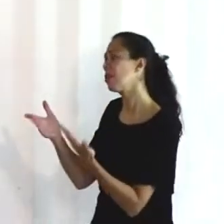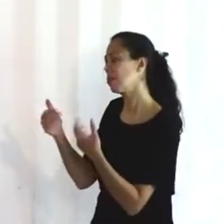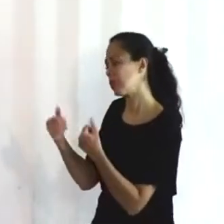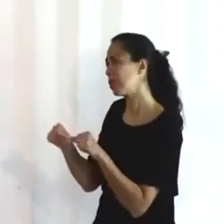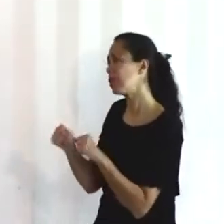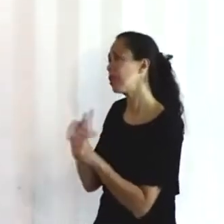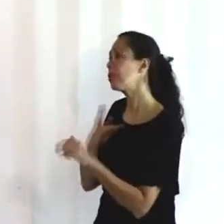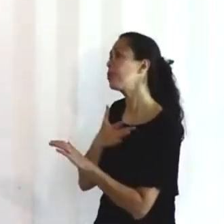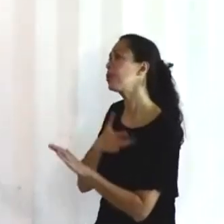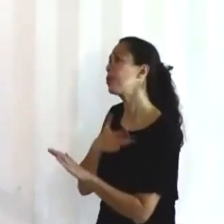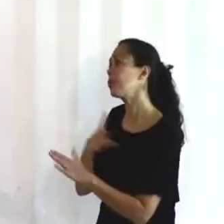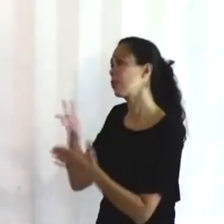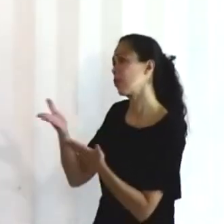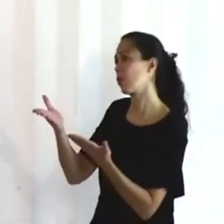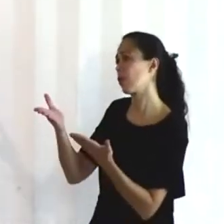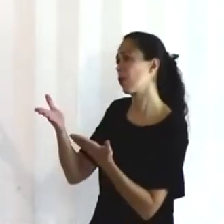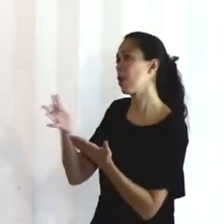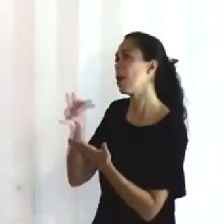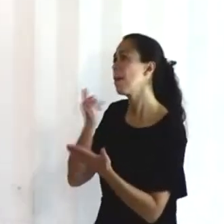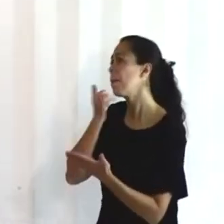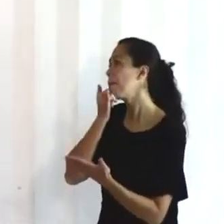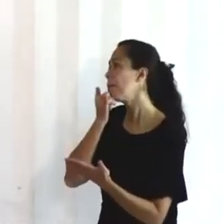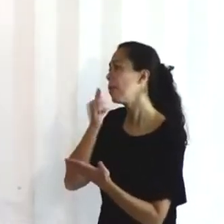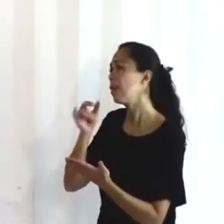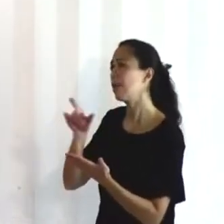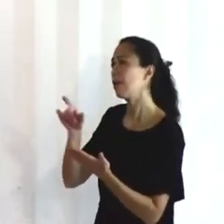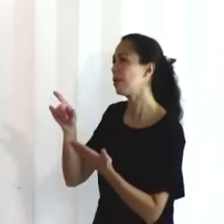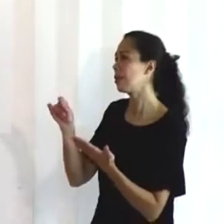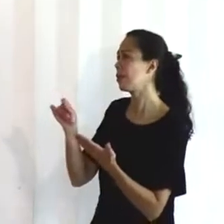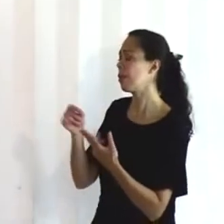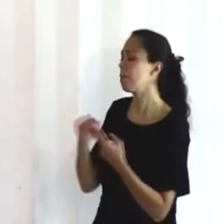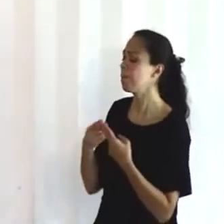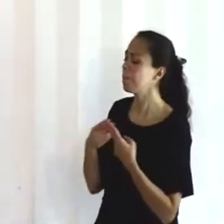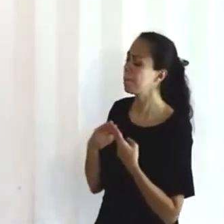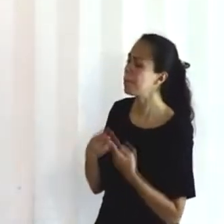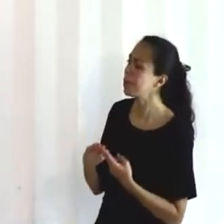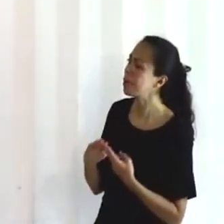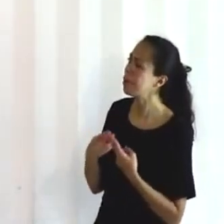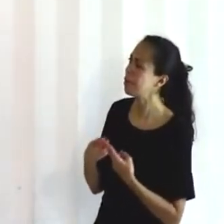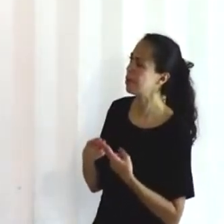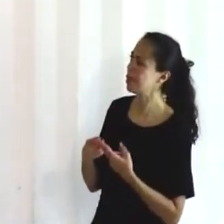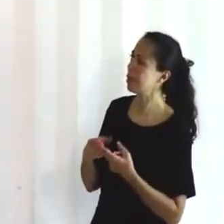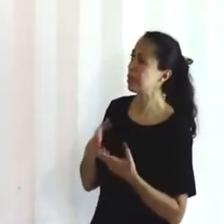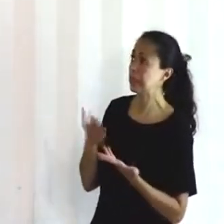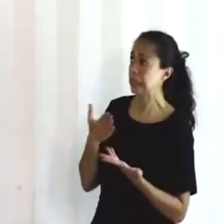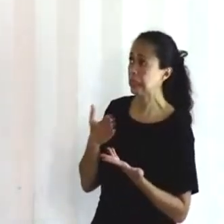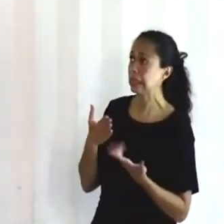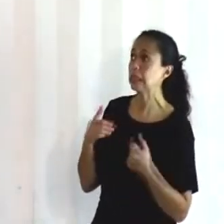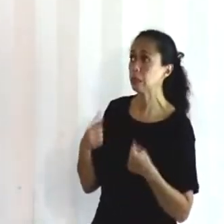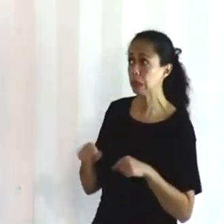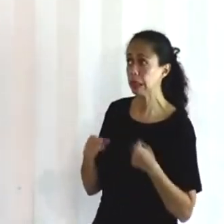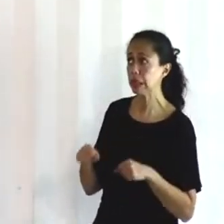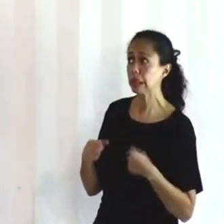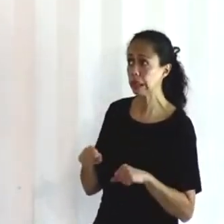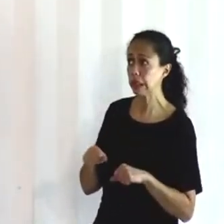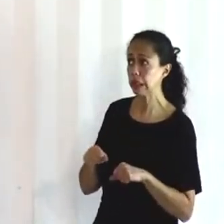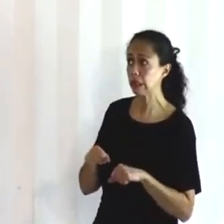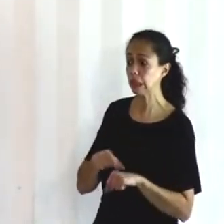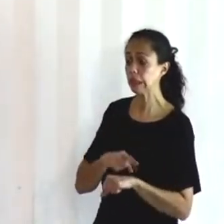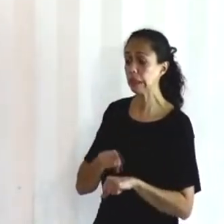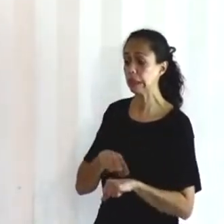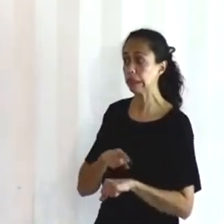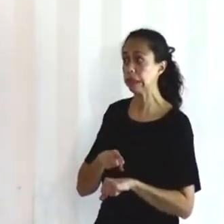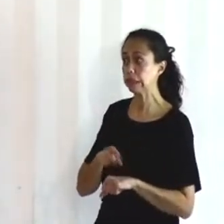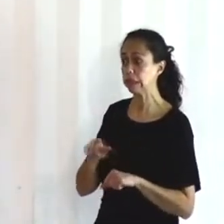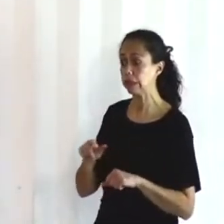agora. O Senhor poderia me dar? Seja paciente comigo, me dê tempo. Tenho dificuldades, mas